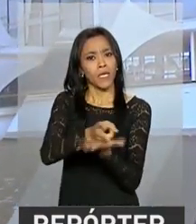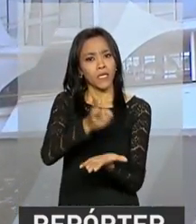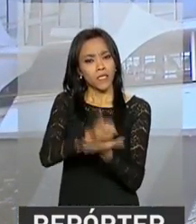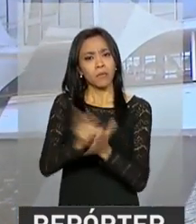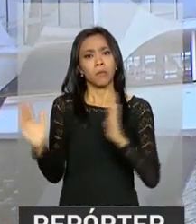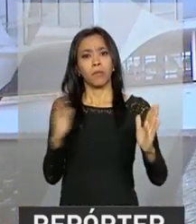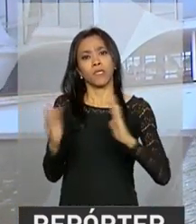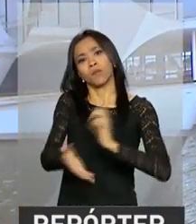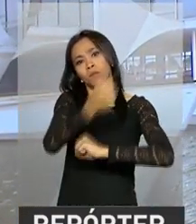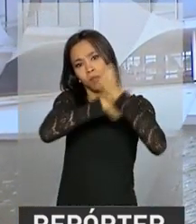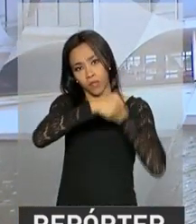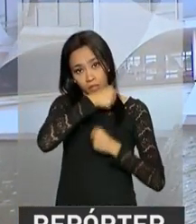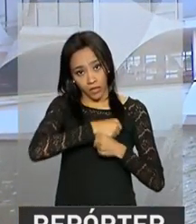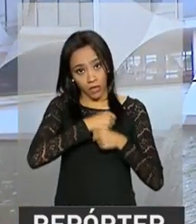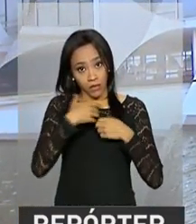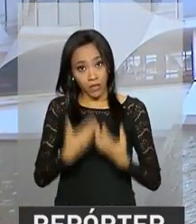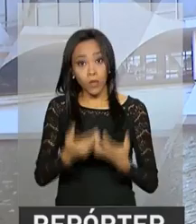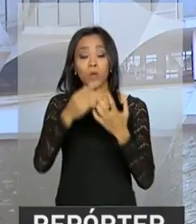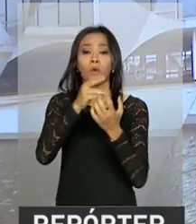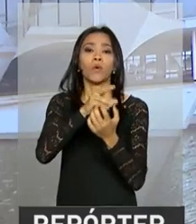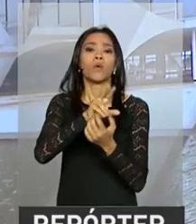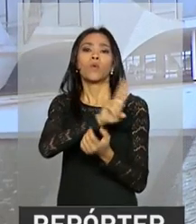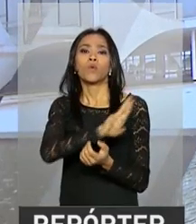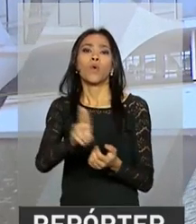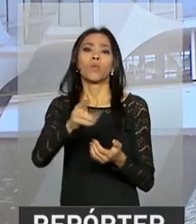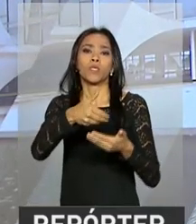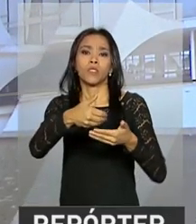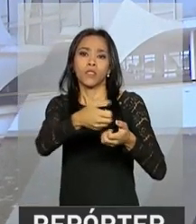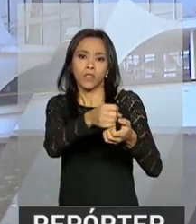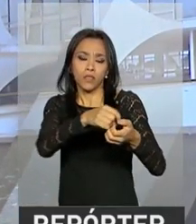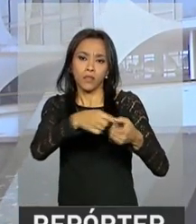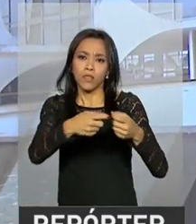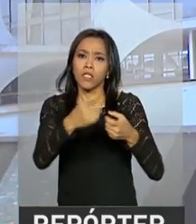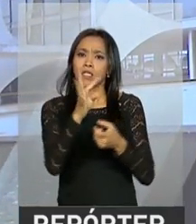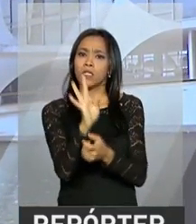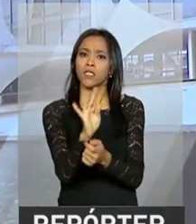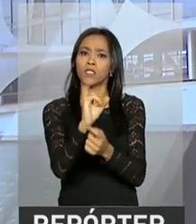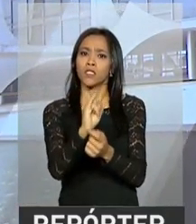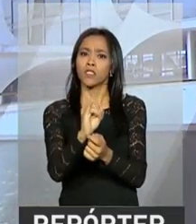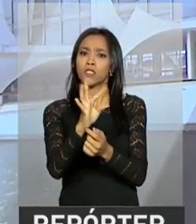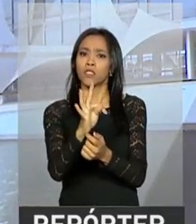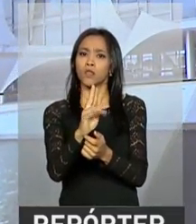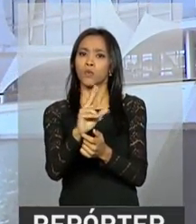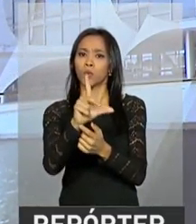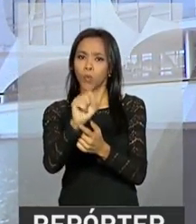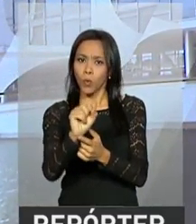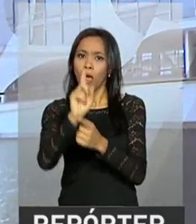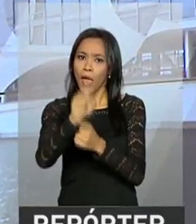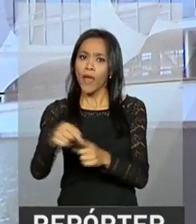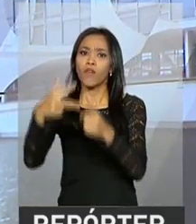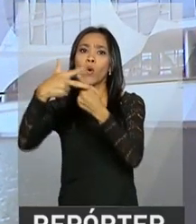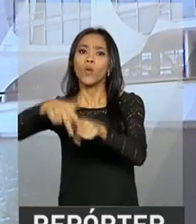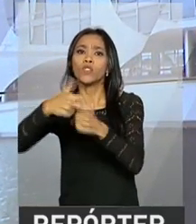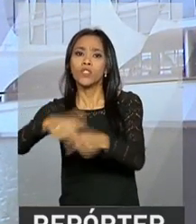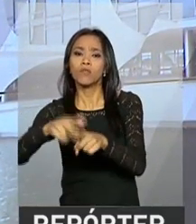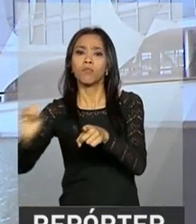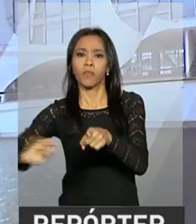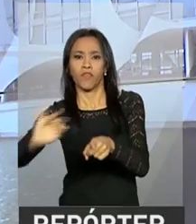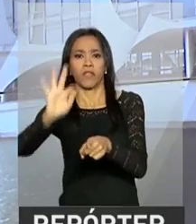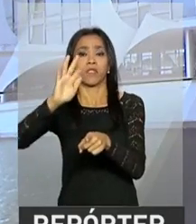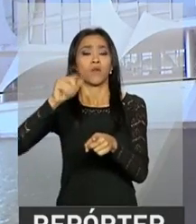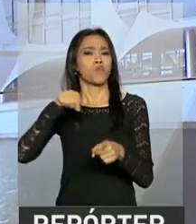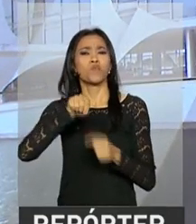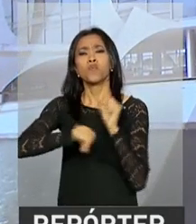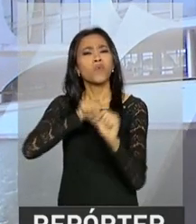do ano passado os títulos mais procurados foram os corrigidos pela inflação o tesouro direto é um